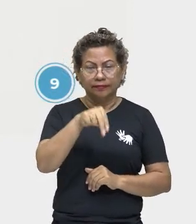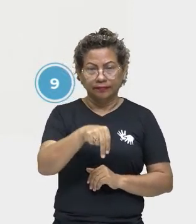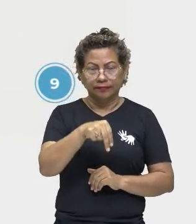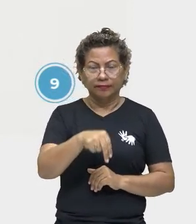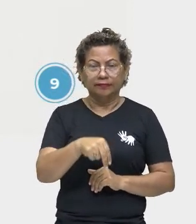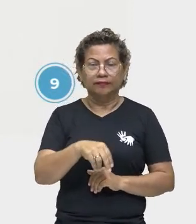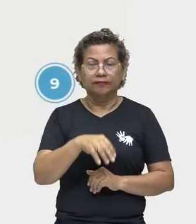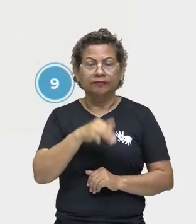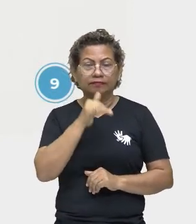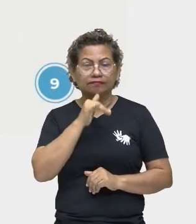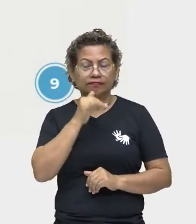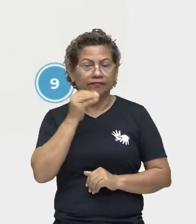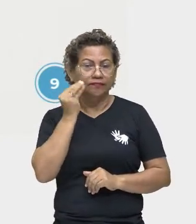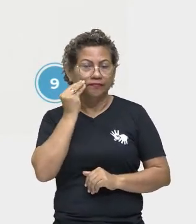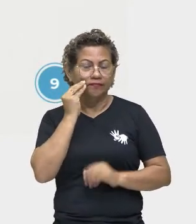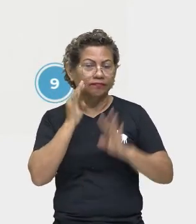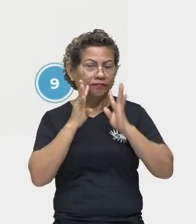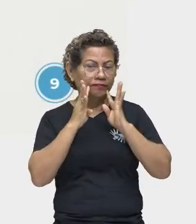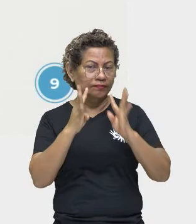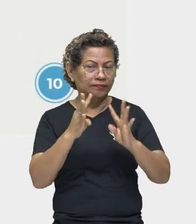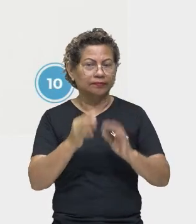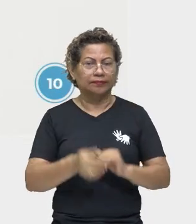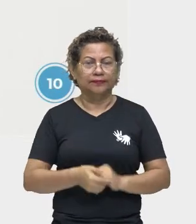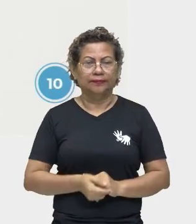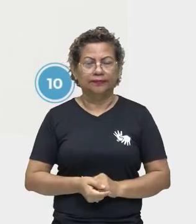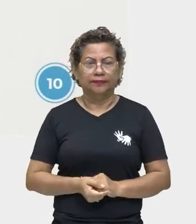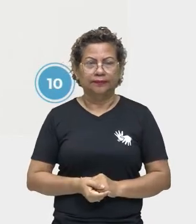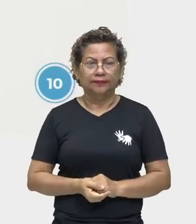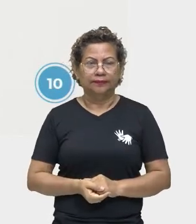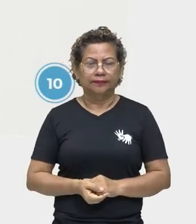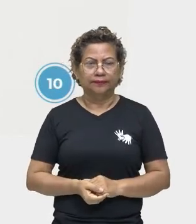exemplo. Observe.